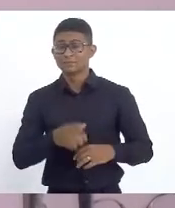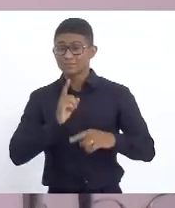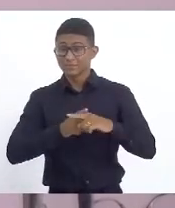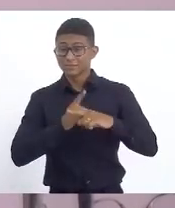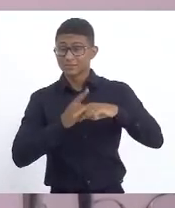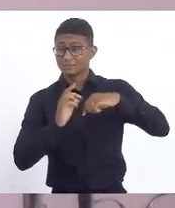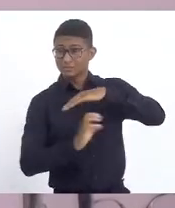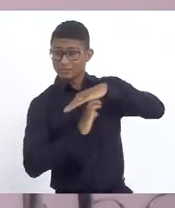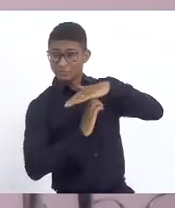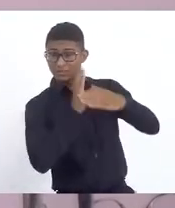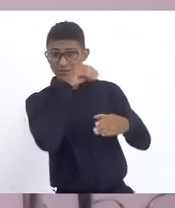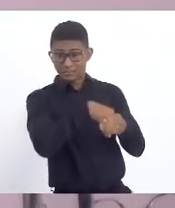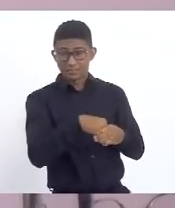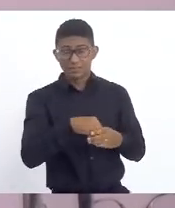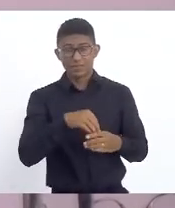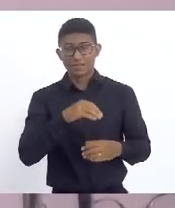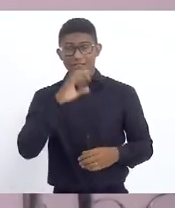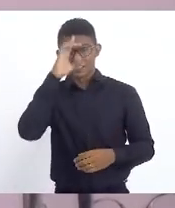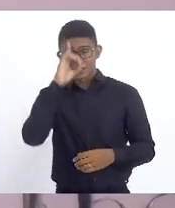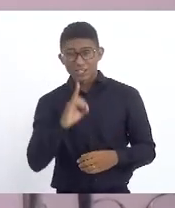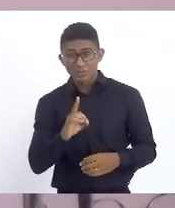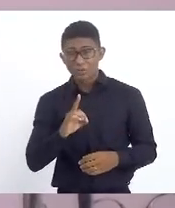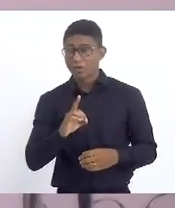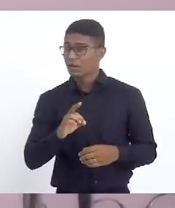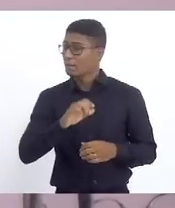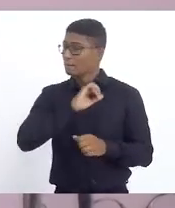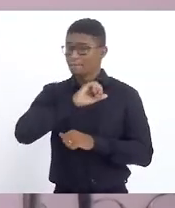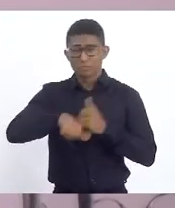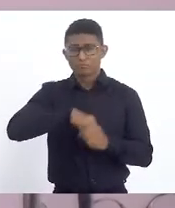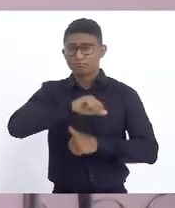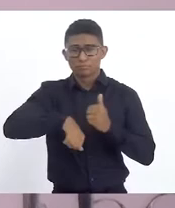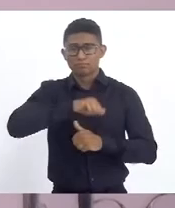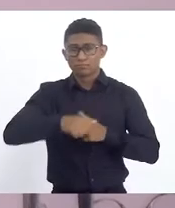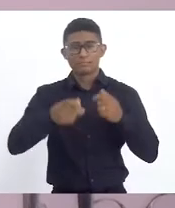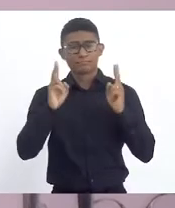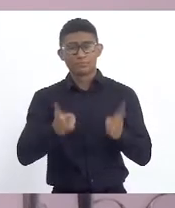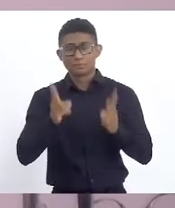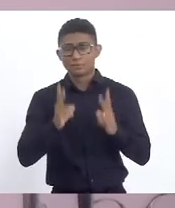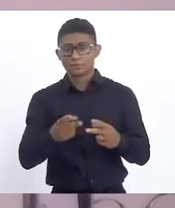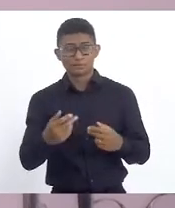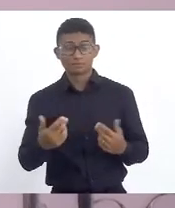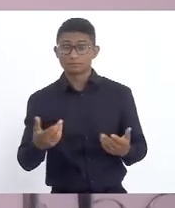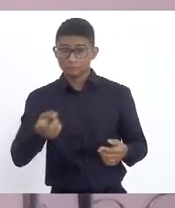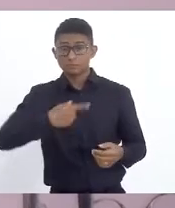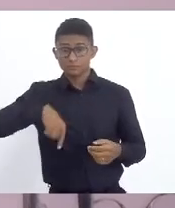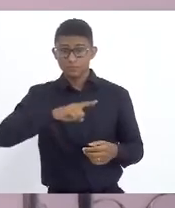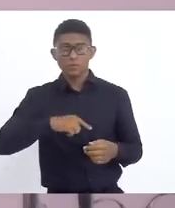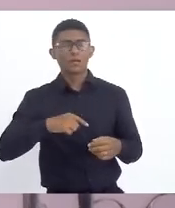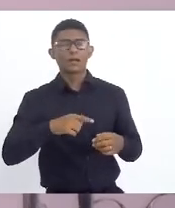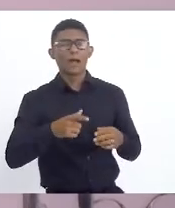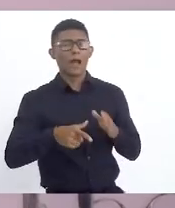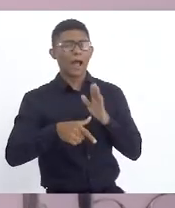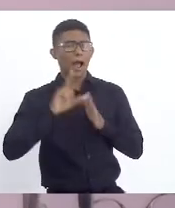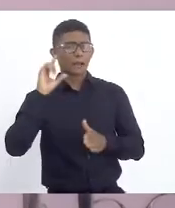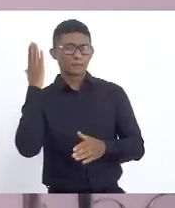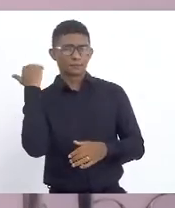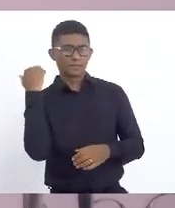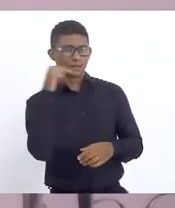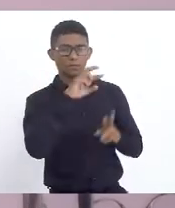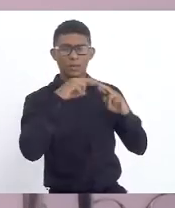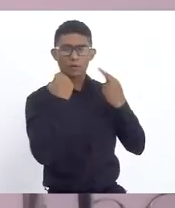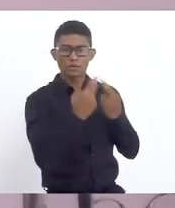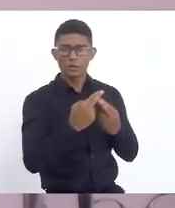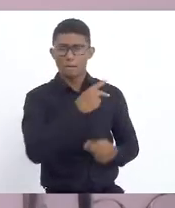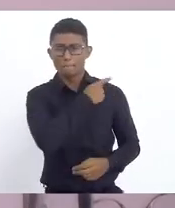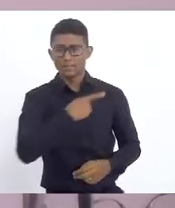hora muda de diretor, presidente, etc. Fizemos reunião, inclusive, com o presidente da SEDAI sobre esse tema, porque